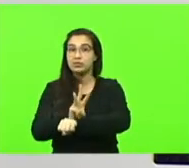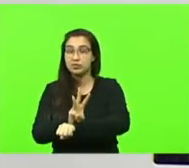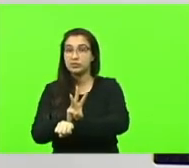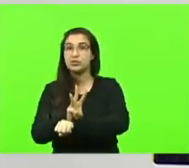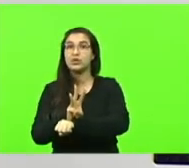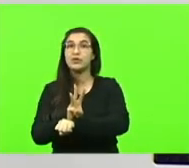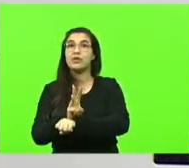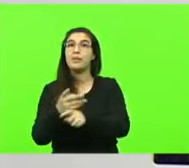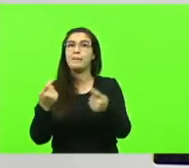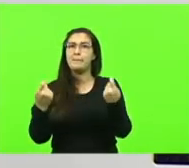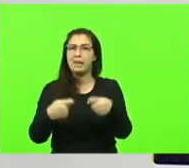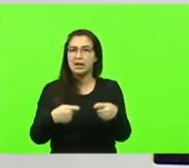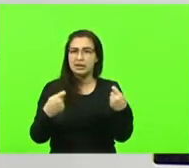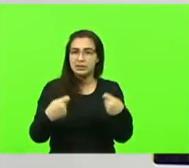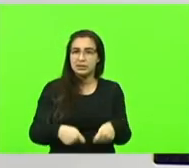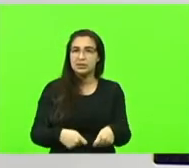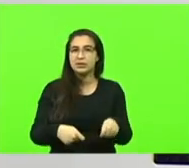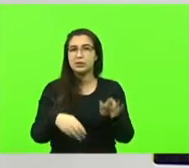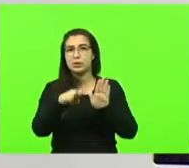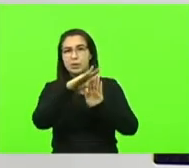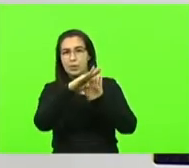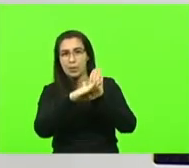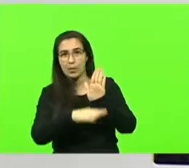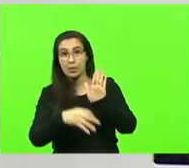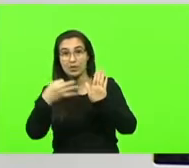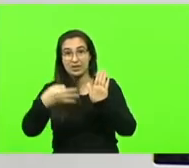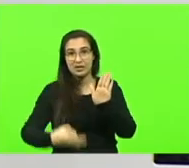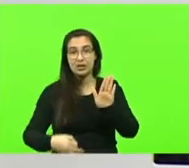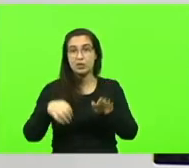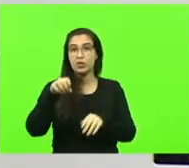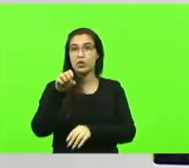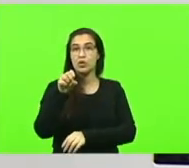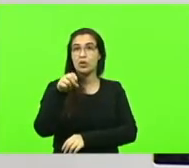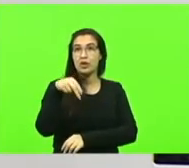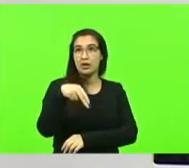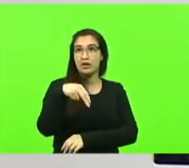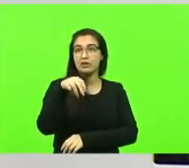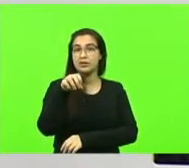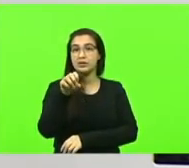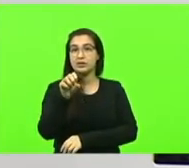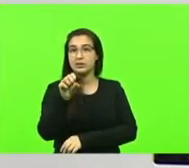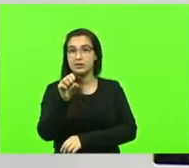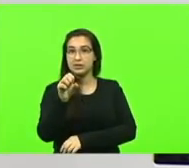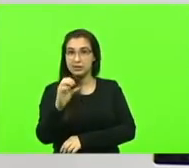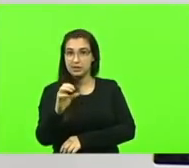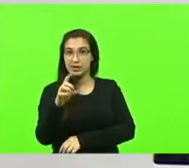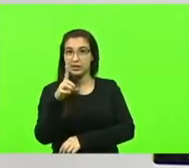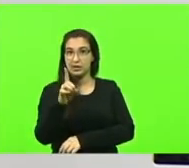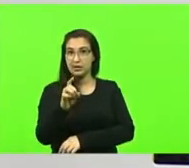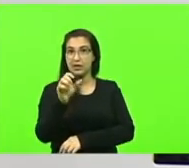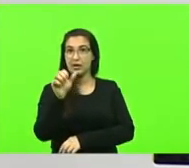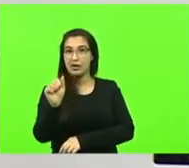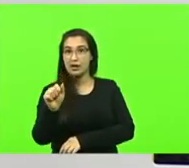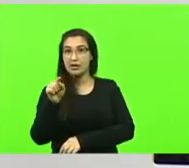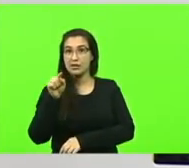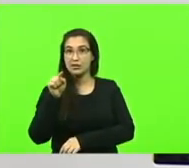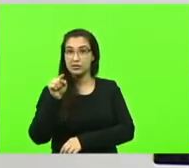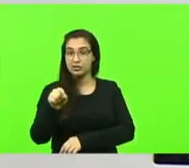uma determinação padrão chamada MCDA Dígito C,